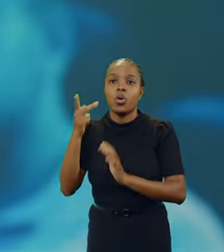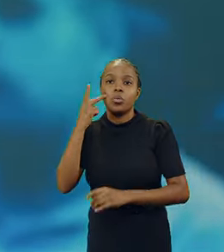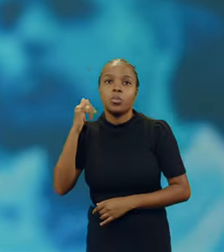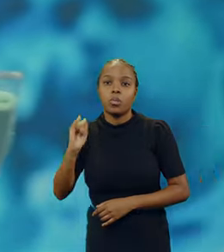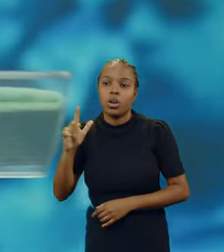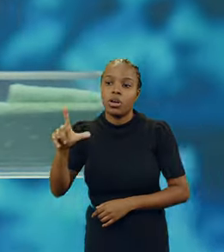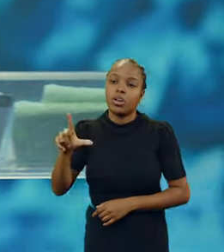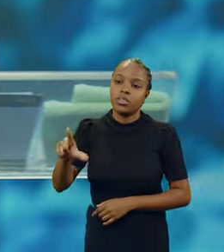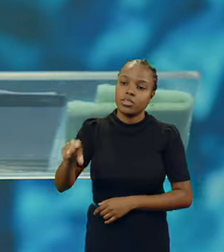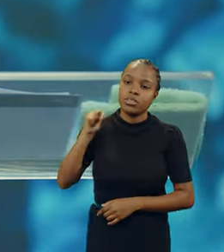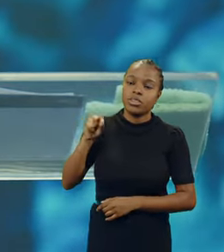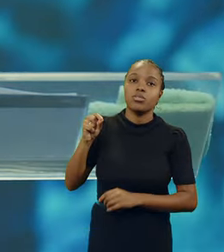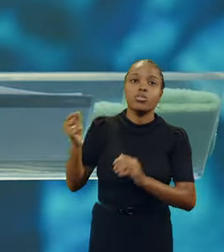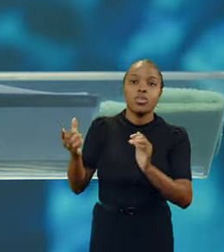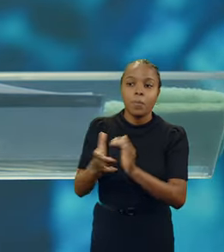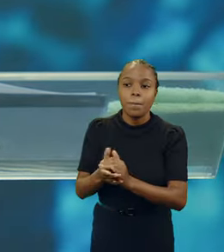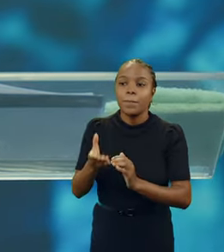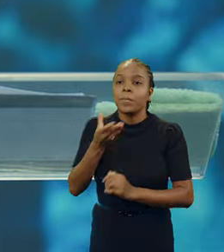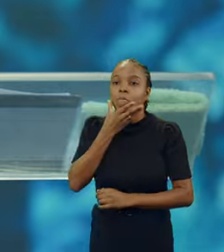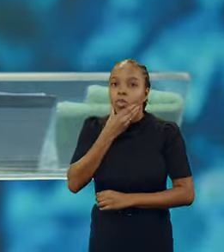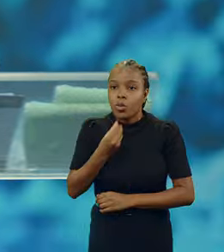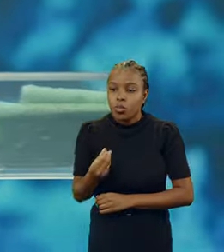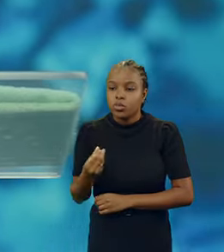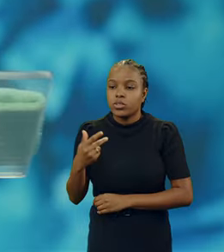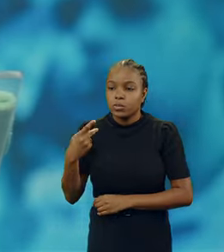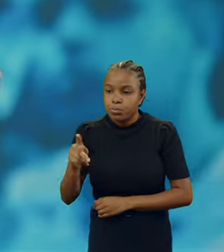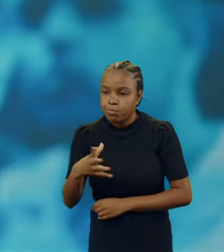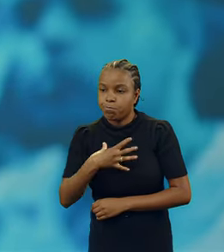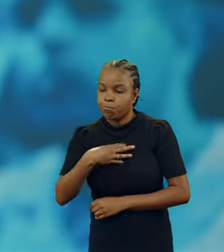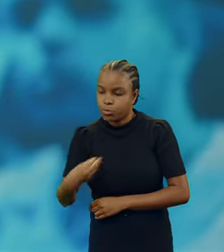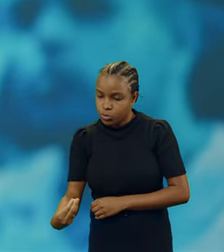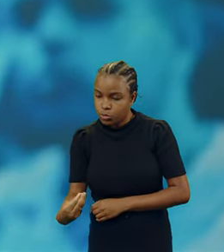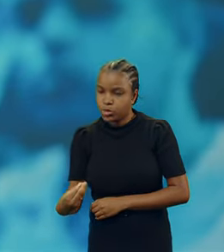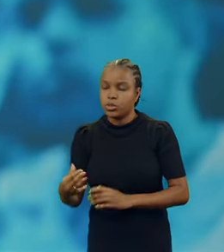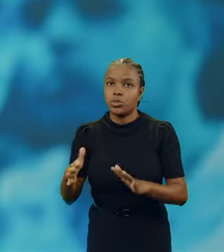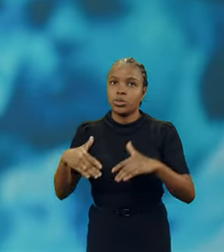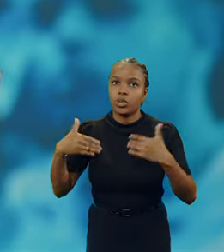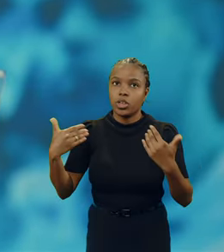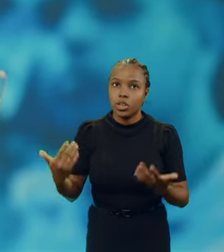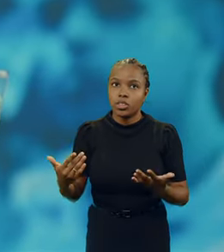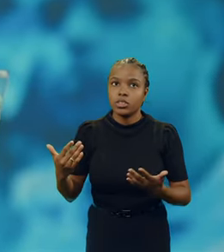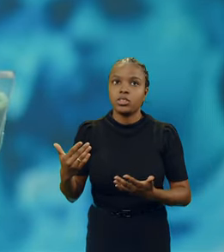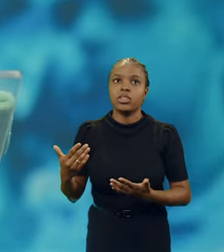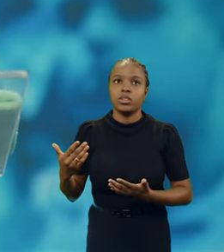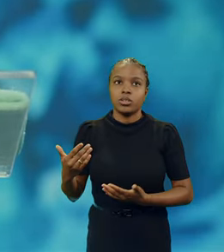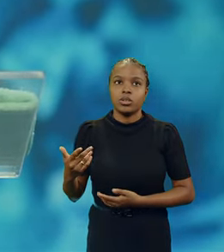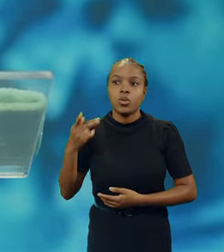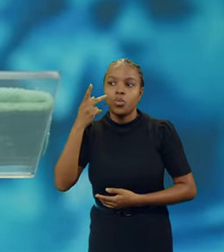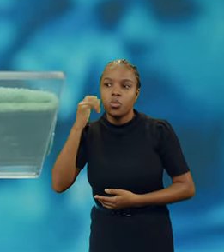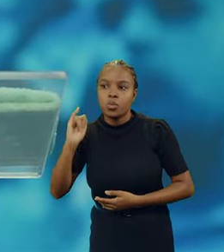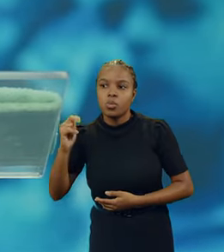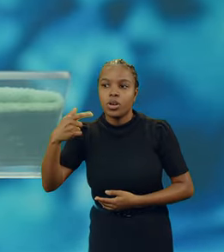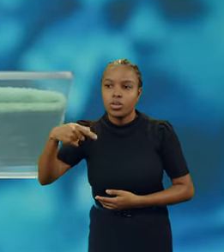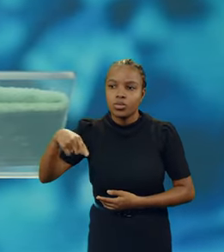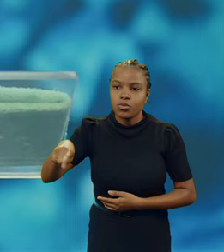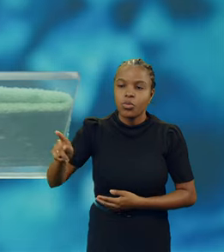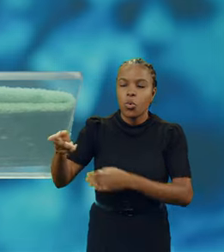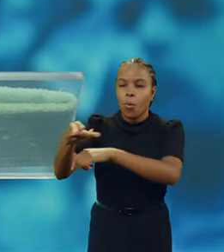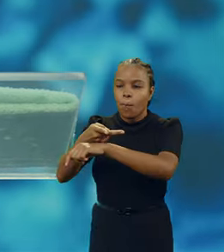Então Judá buscou uma mulher para seu primogênito Er, e o nome desta mulher era